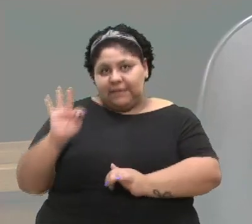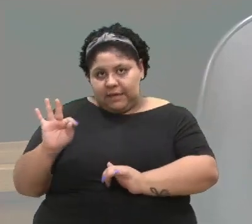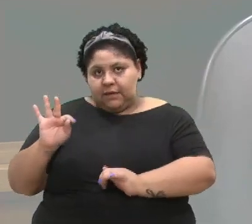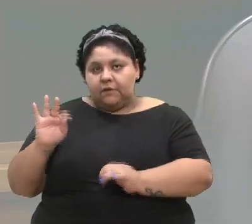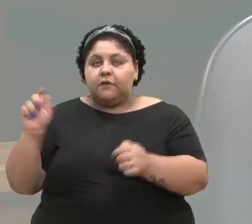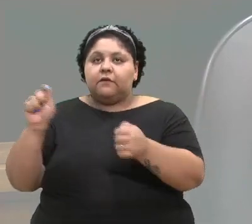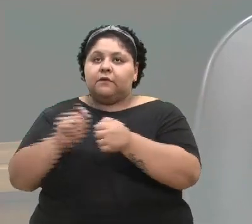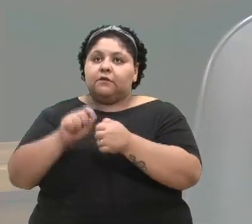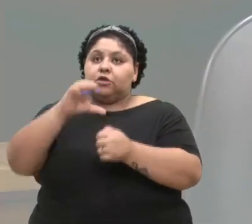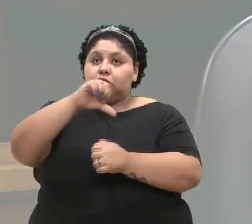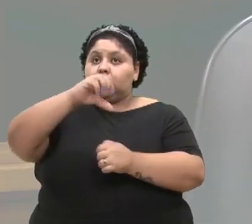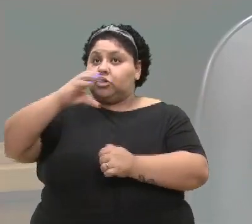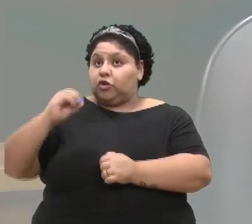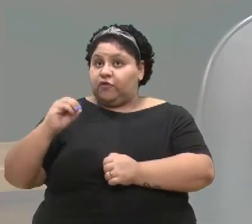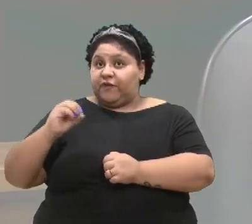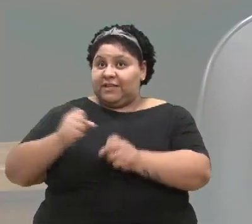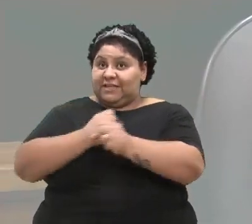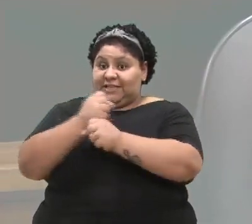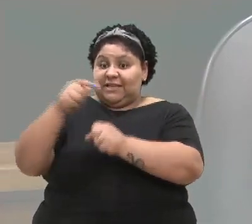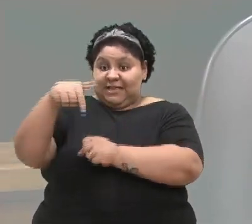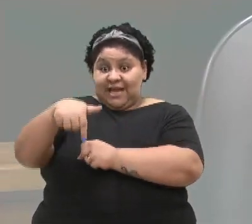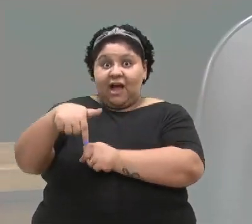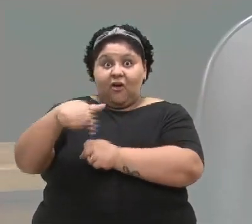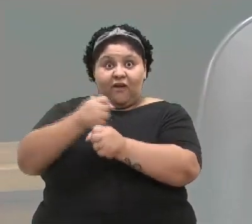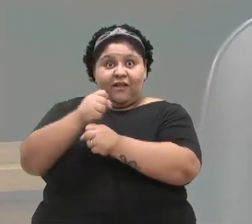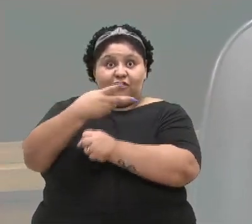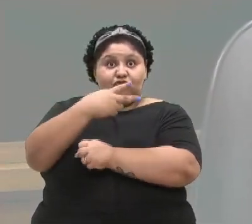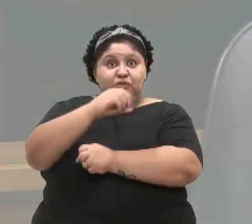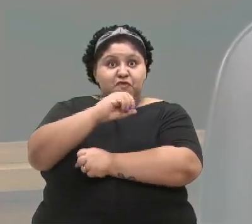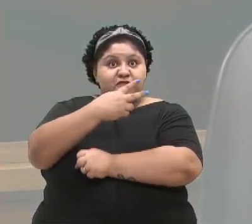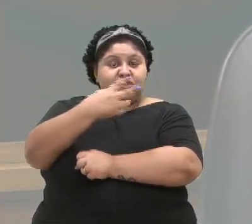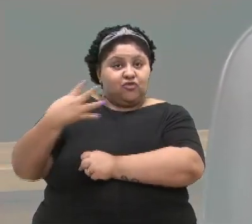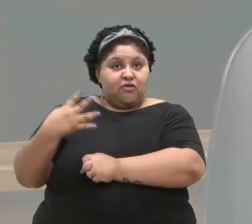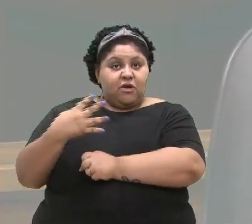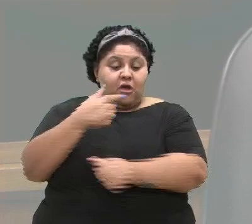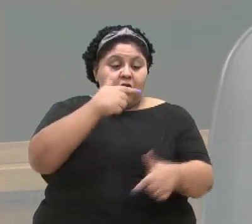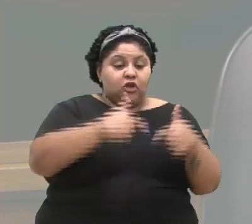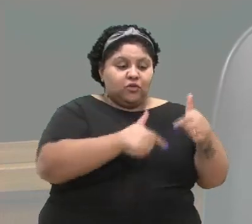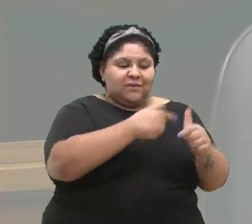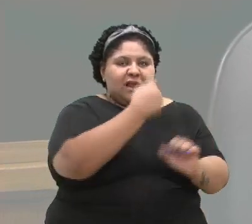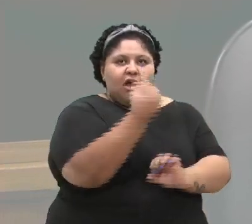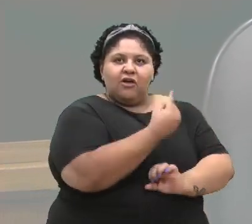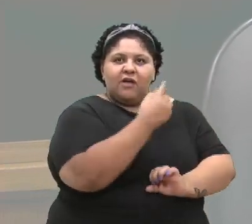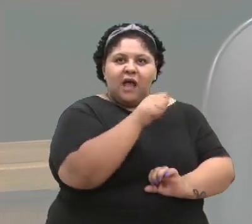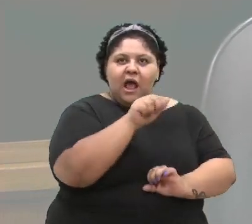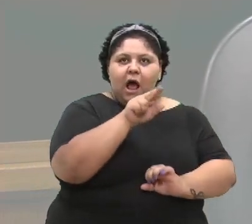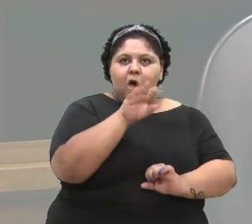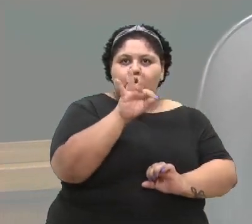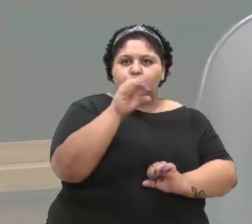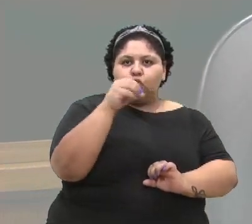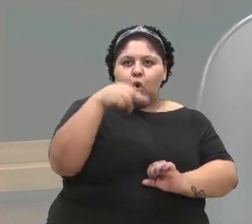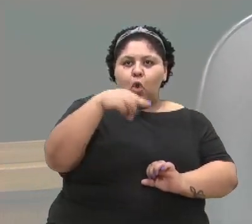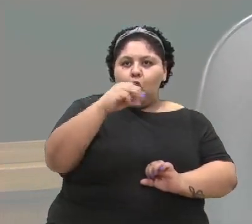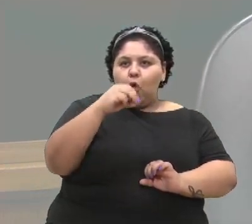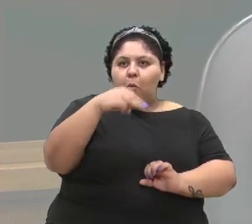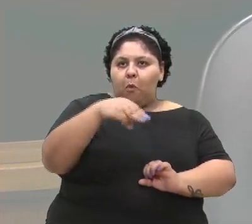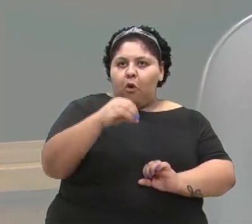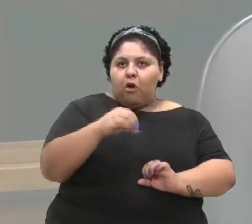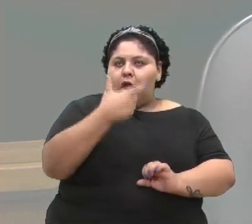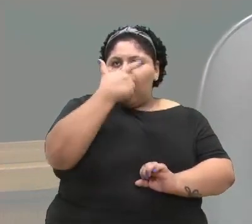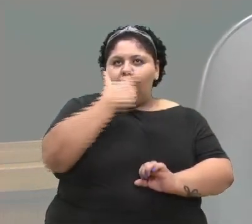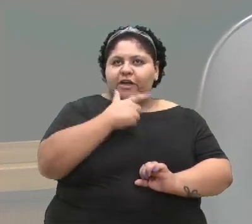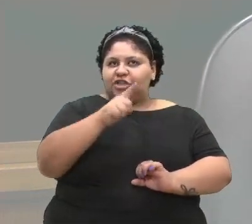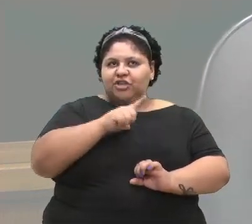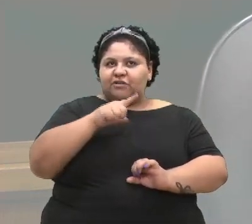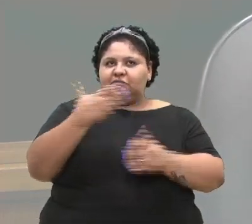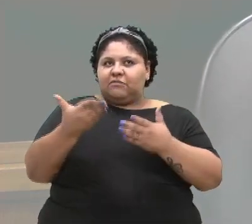fazendo 90 anos esse ano, e o trabalhador autônomo. Parece que não existe nada